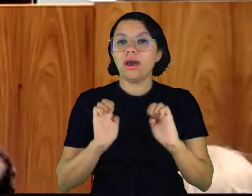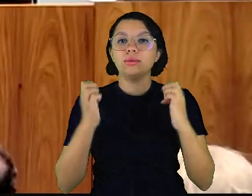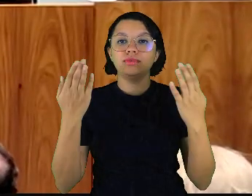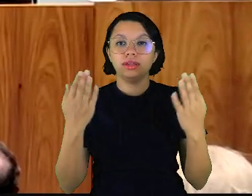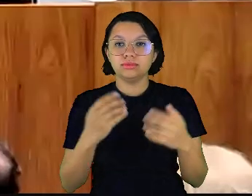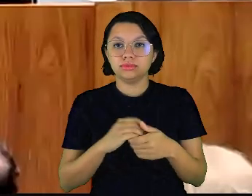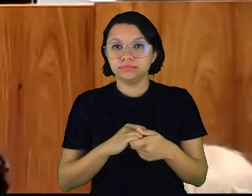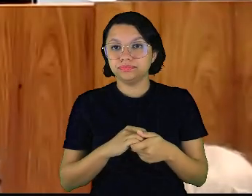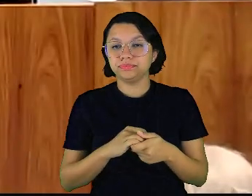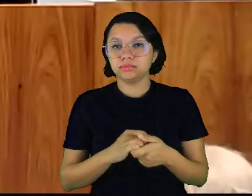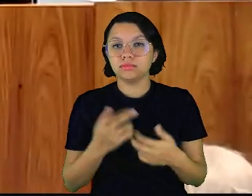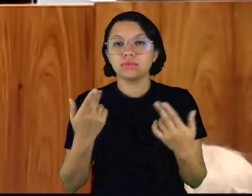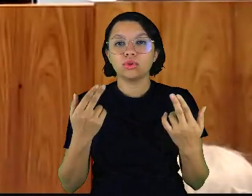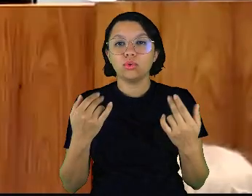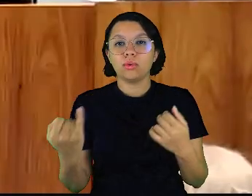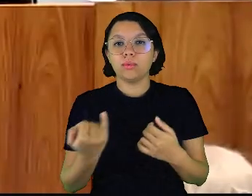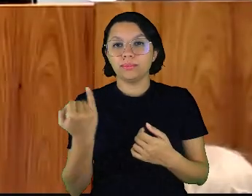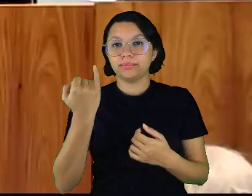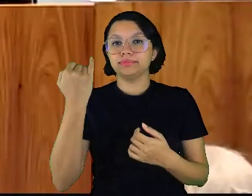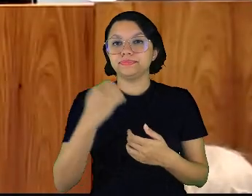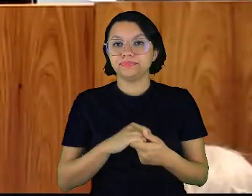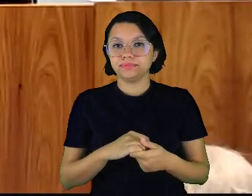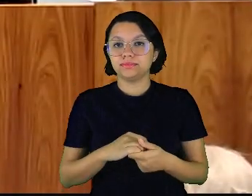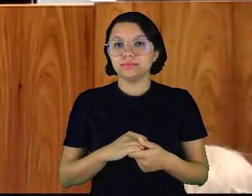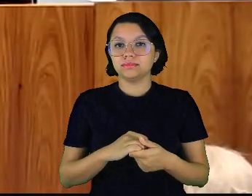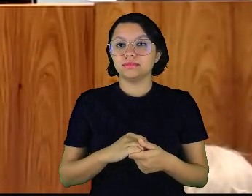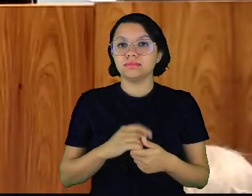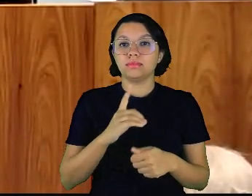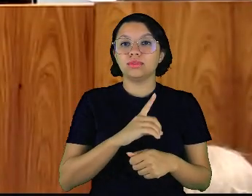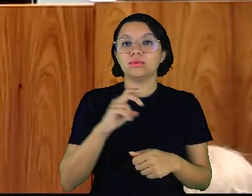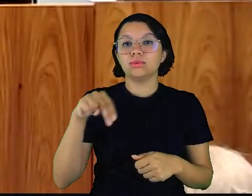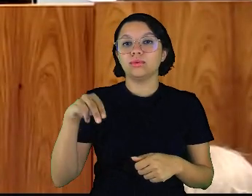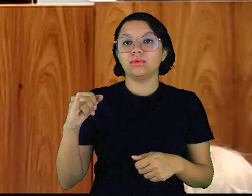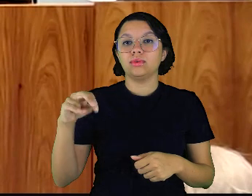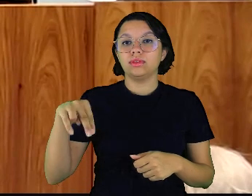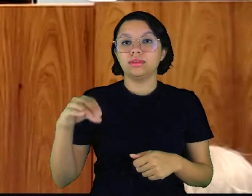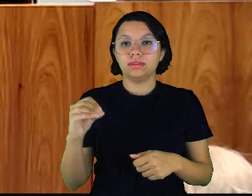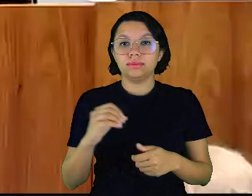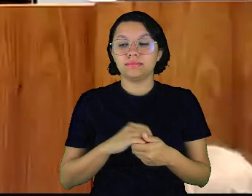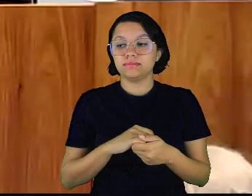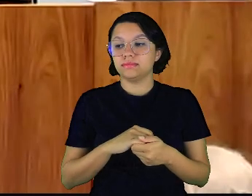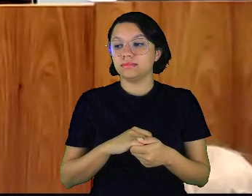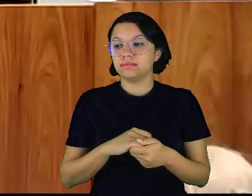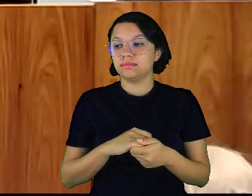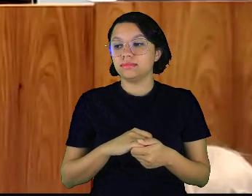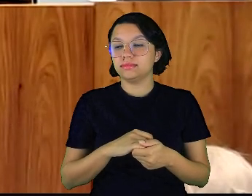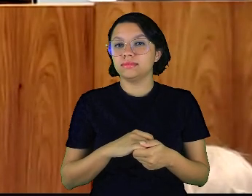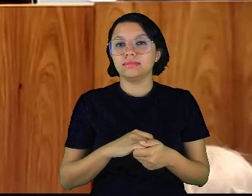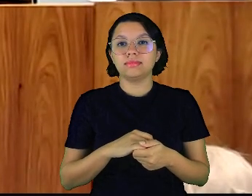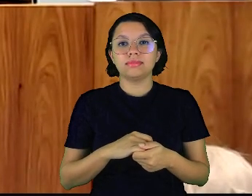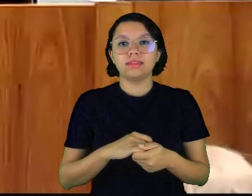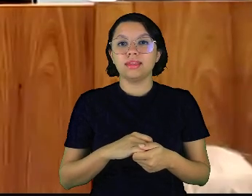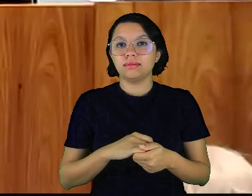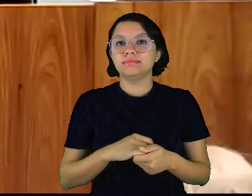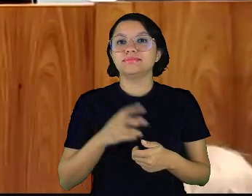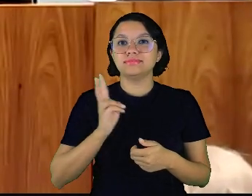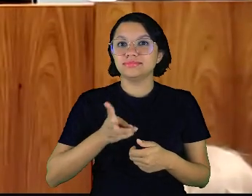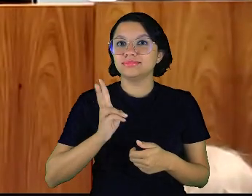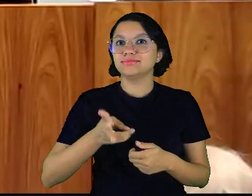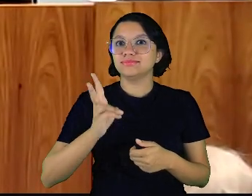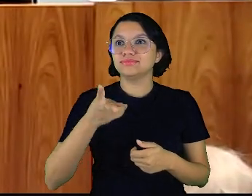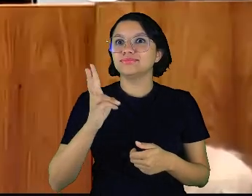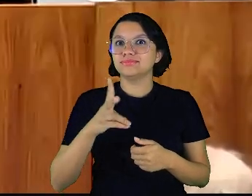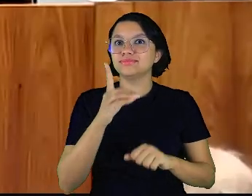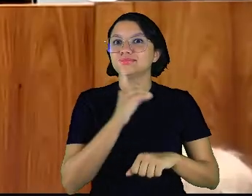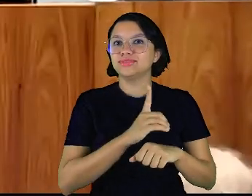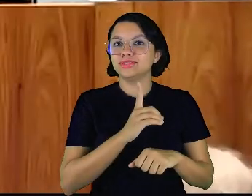com a mesma importância. O doutor Nino é um incansável diretor desta